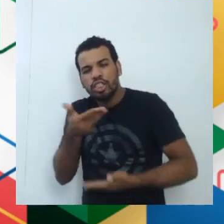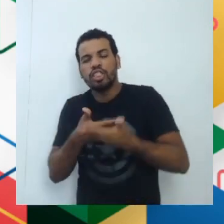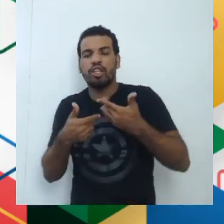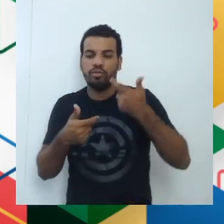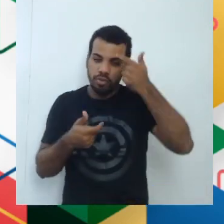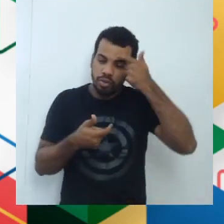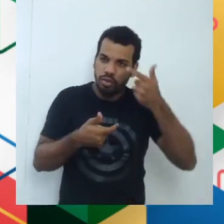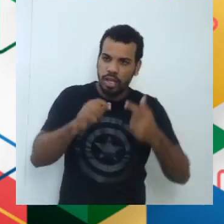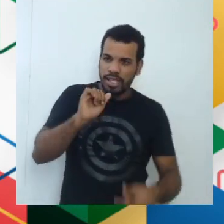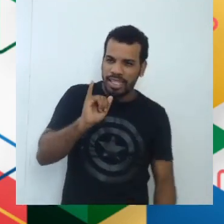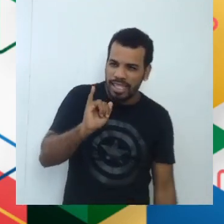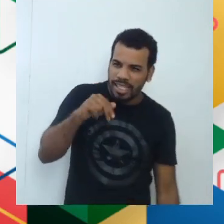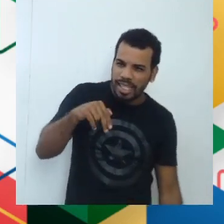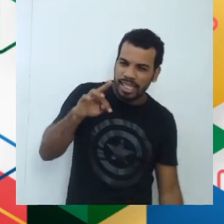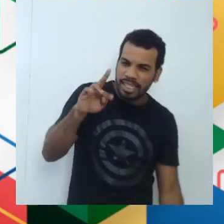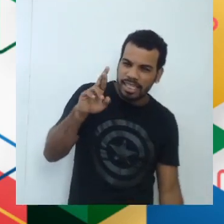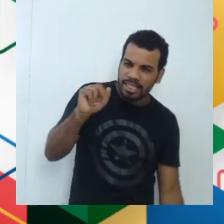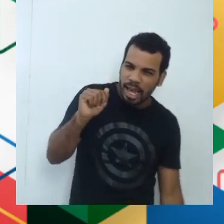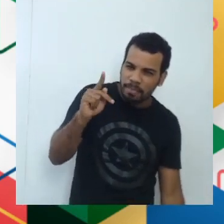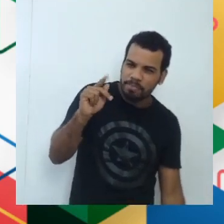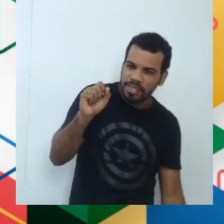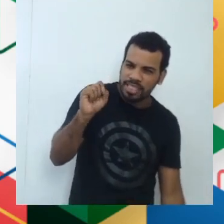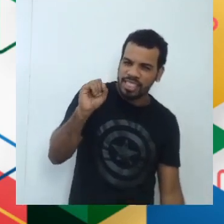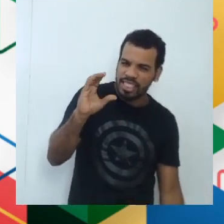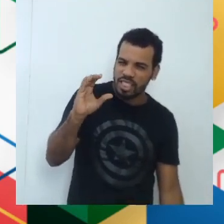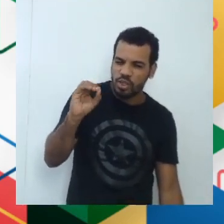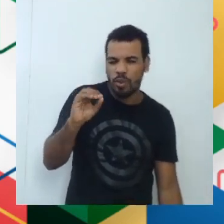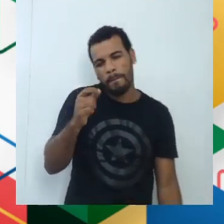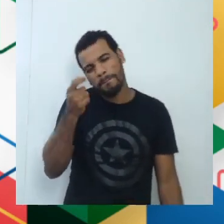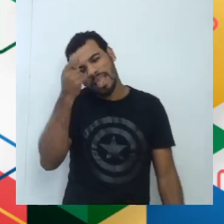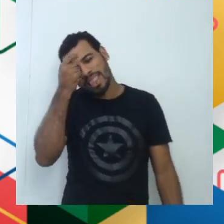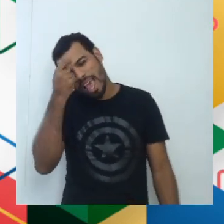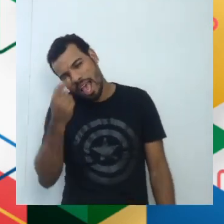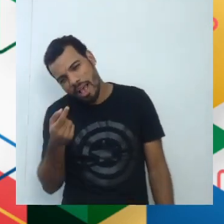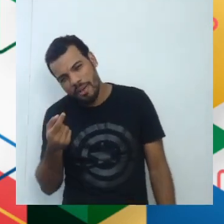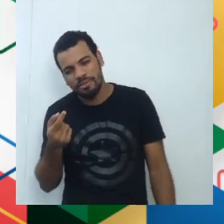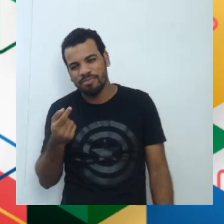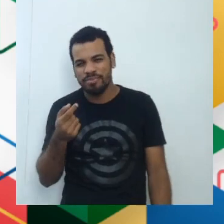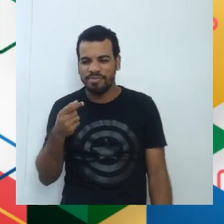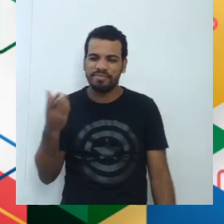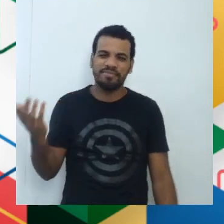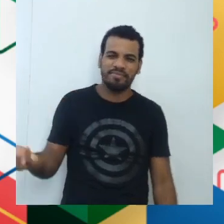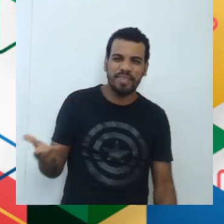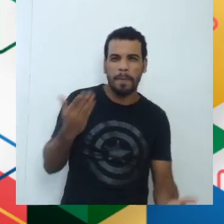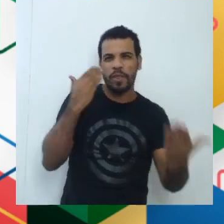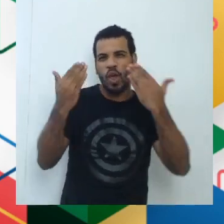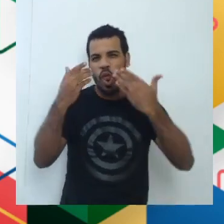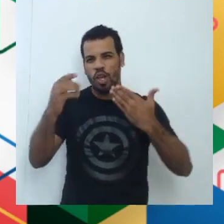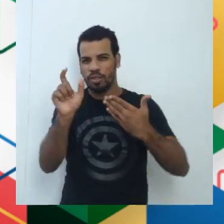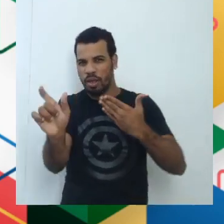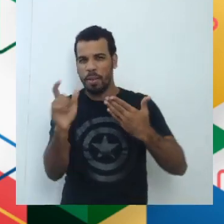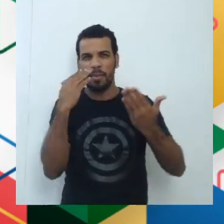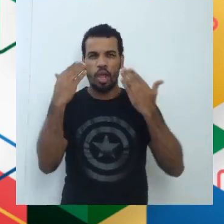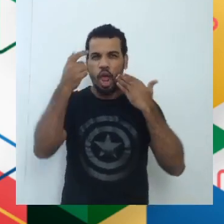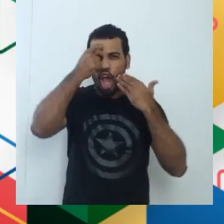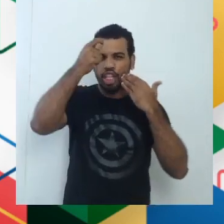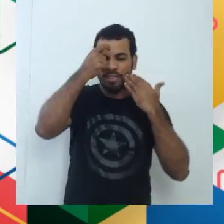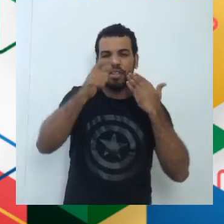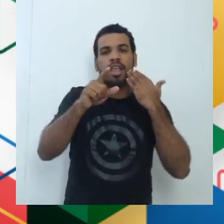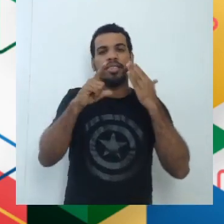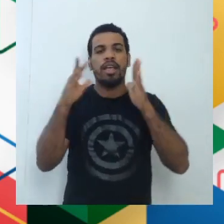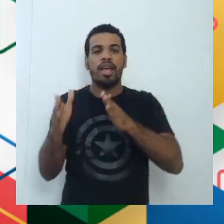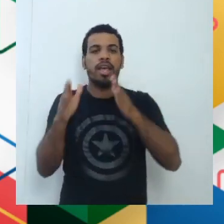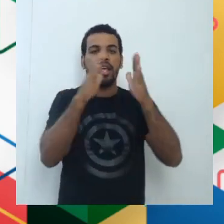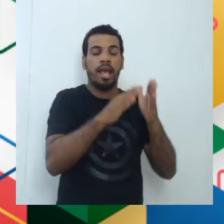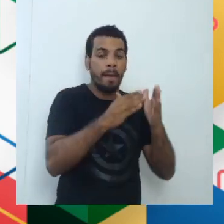que tem intrapsíquicos, psicológico, mental, psicológico, essas questões elas são tratadas lá na psicologia,